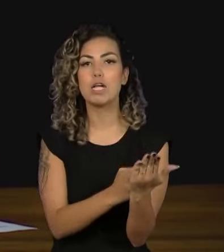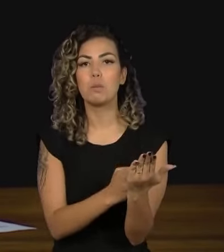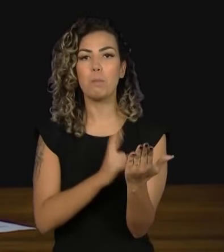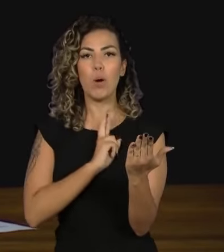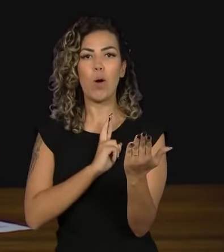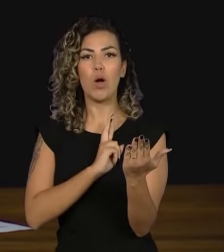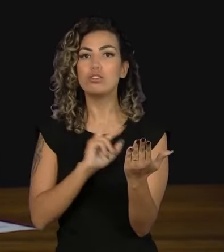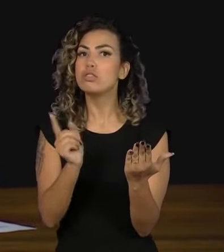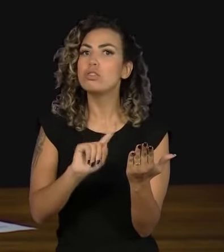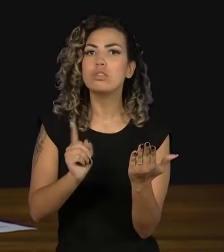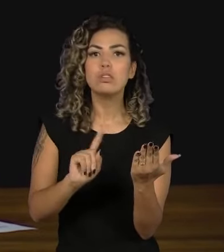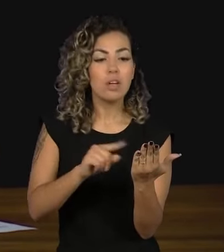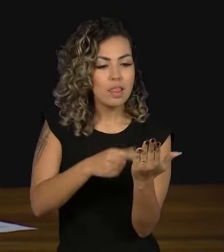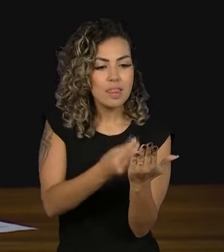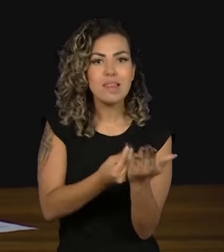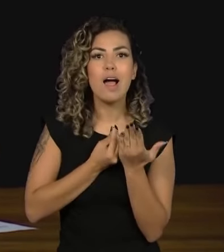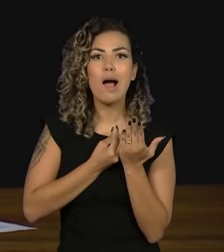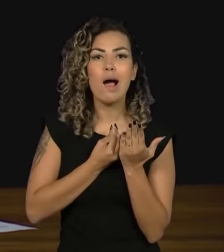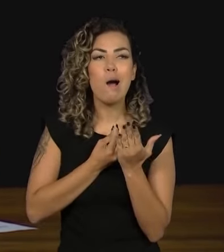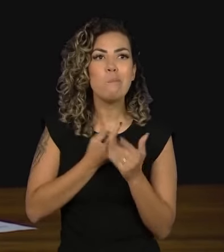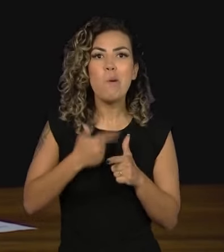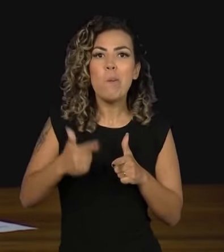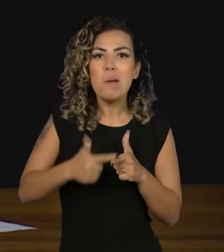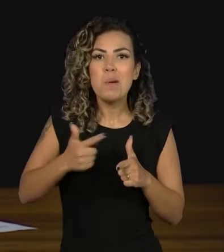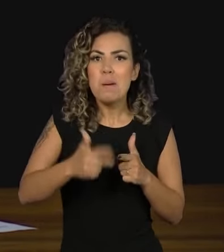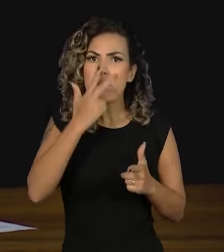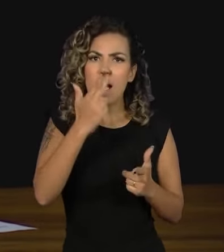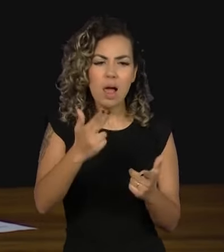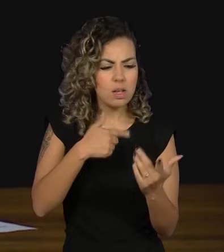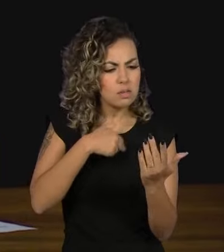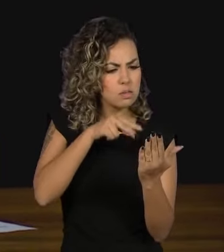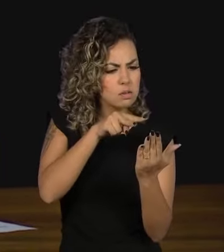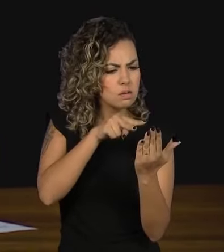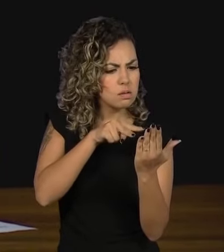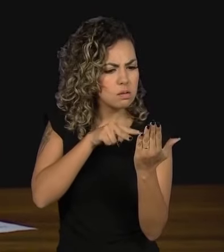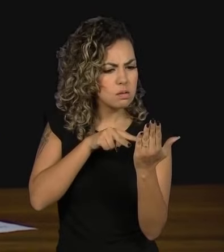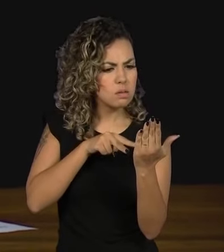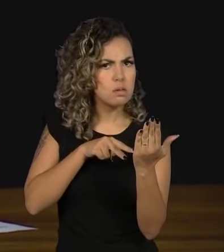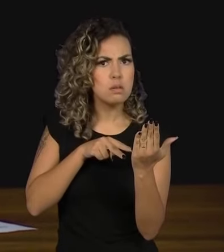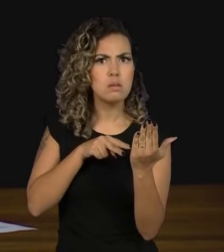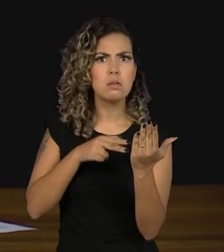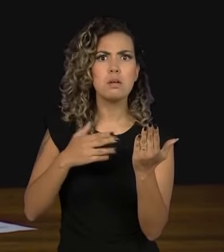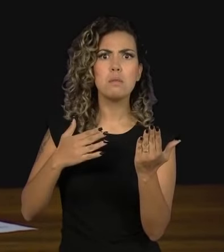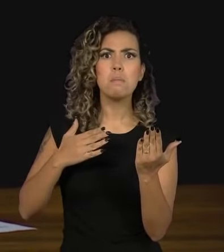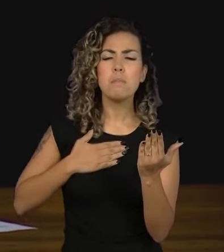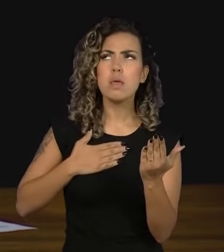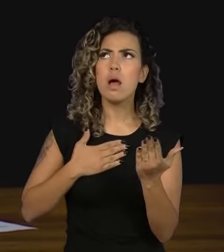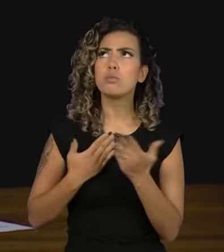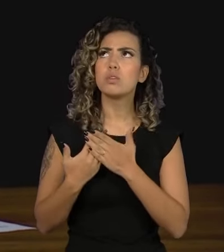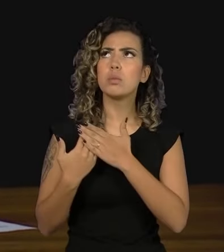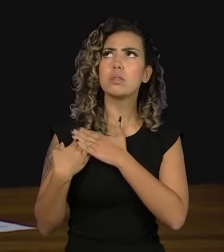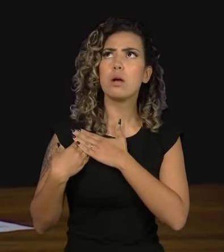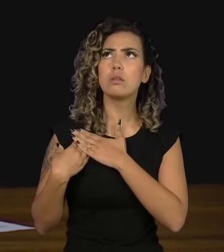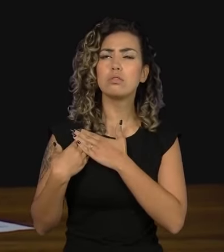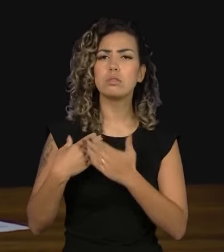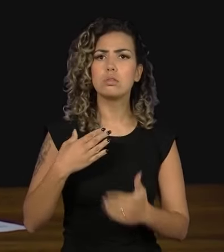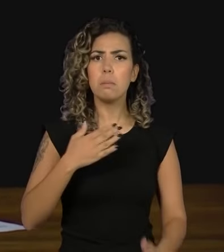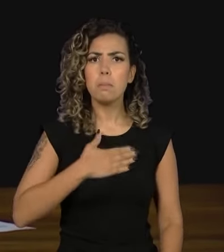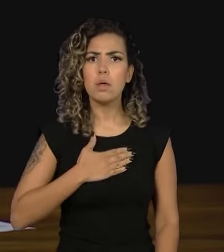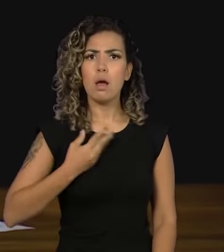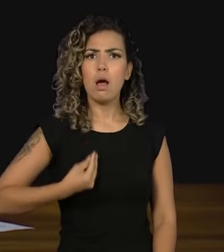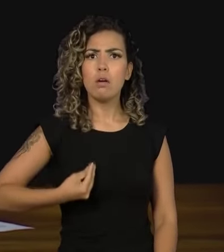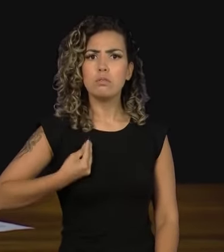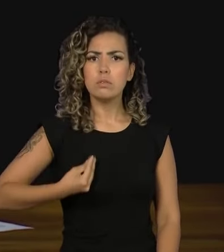traz um problemão ele provoca o leitor assumir a responsabilidade sobre a sua própria vida que